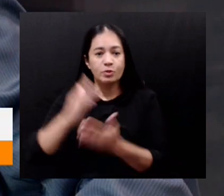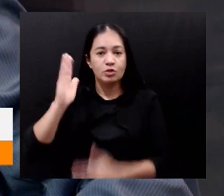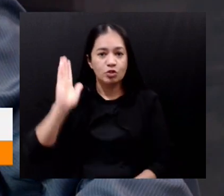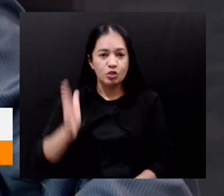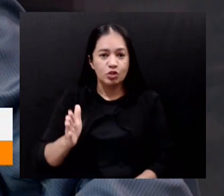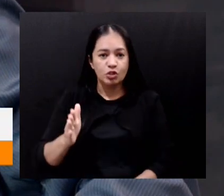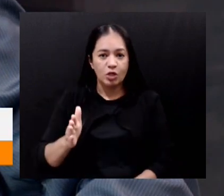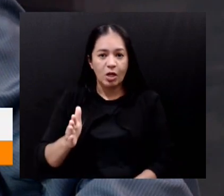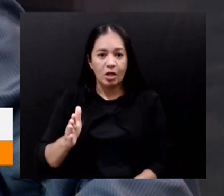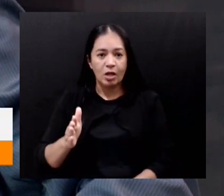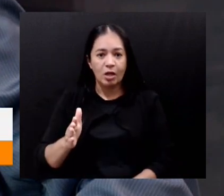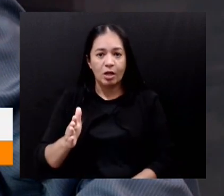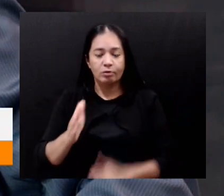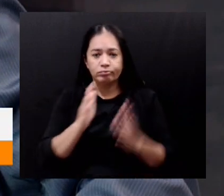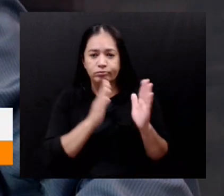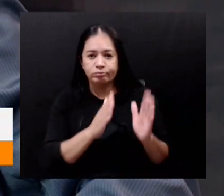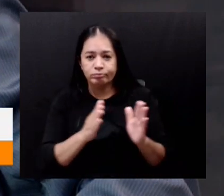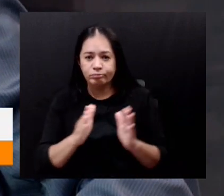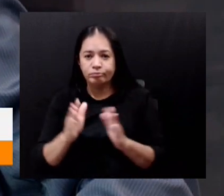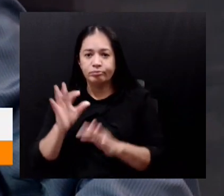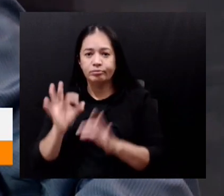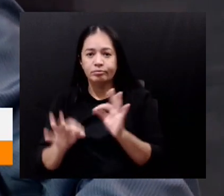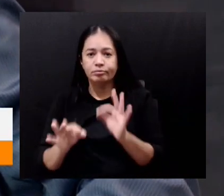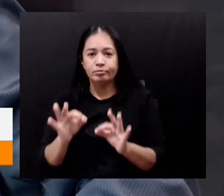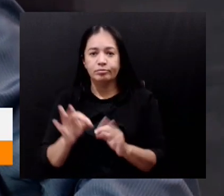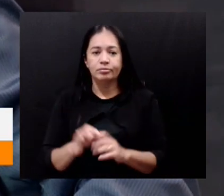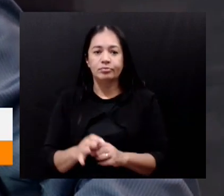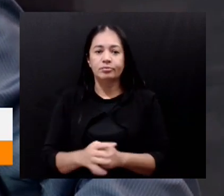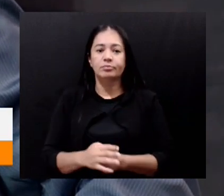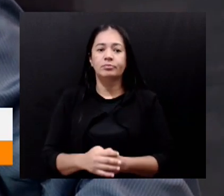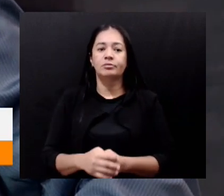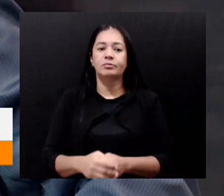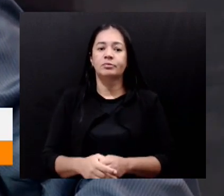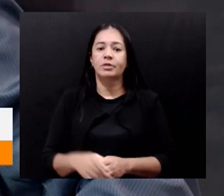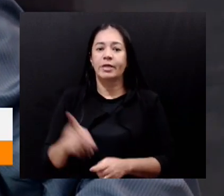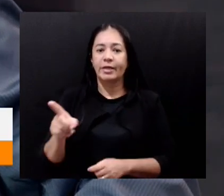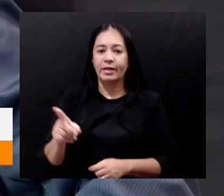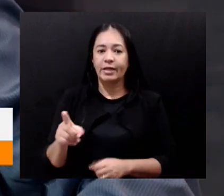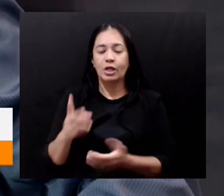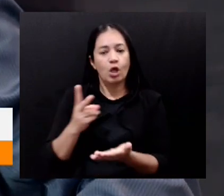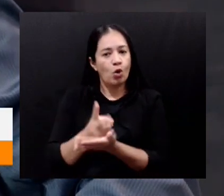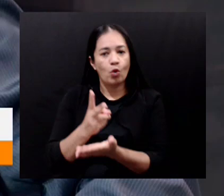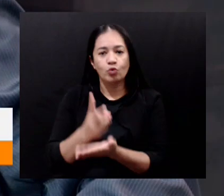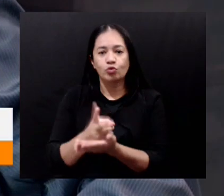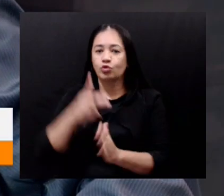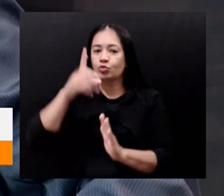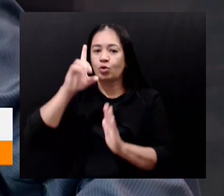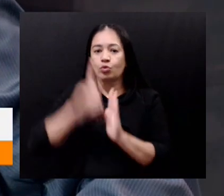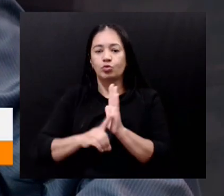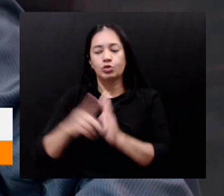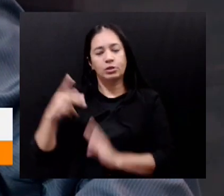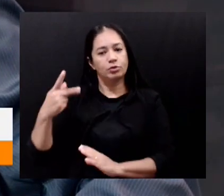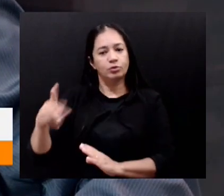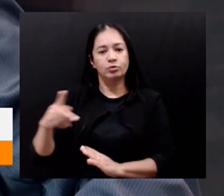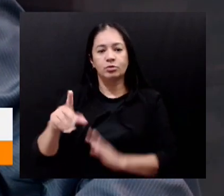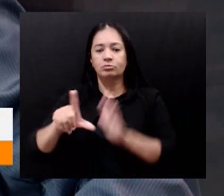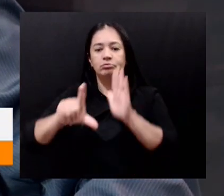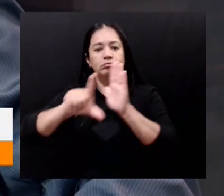nosso Uhum, telespectador está perguntando, sim. ele mantém o seu direito, Uhum. legal